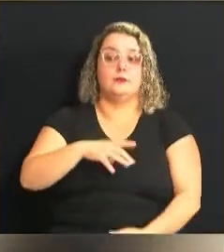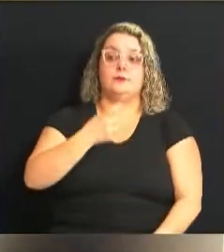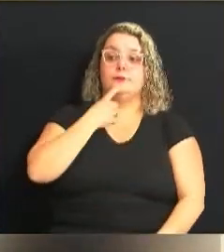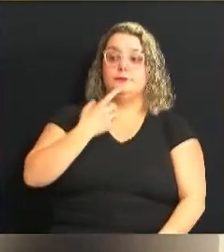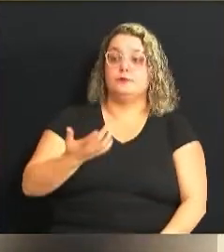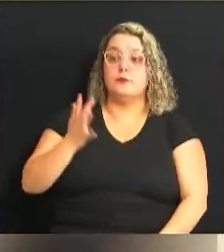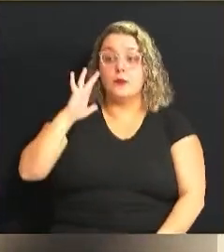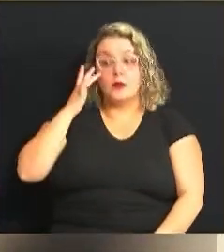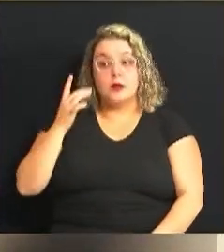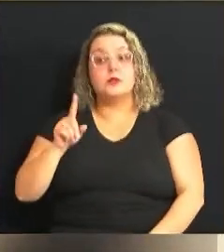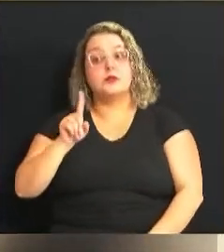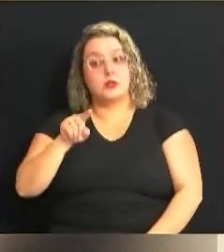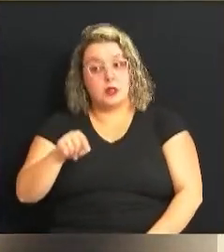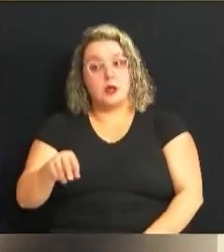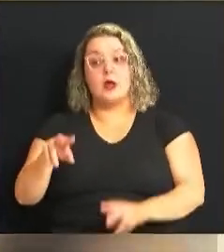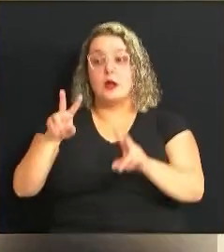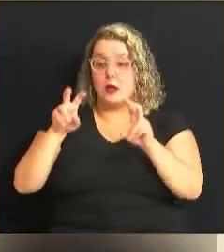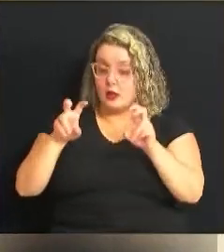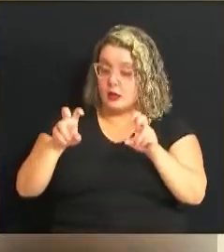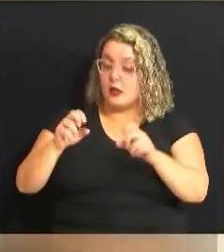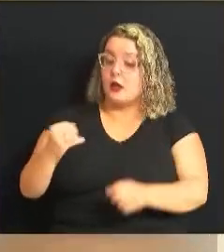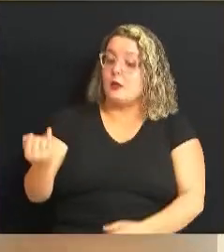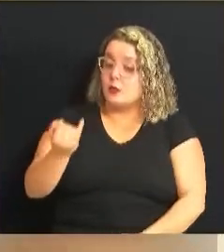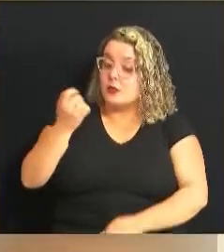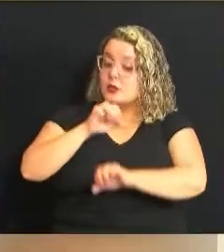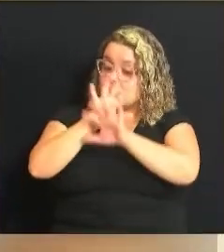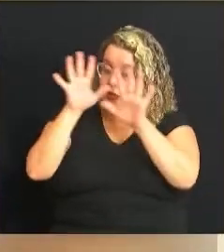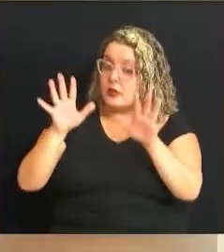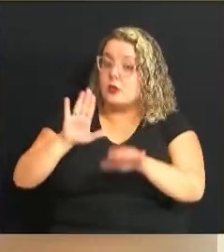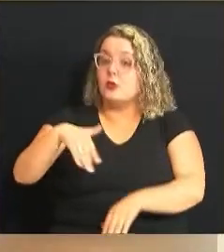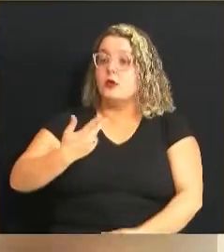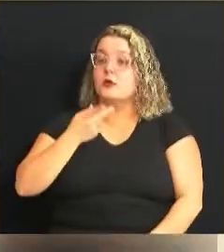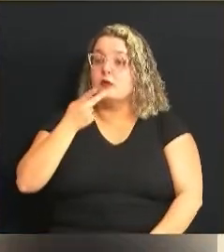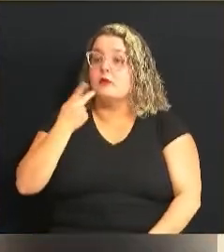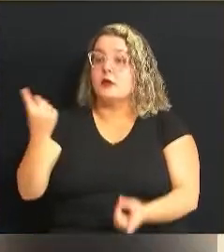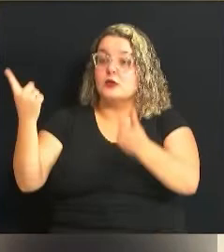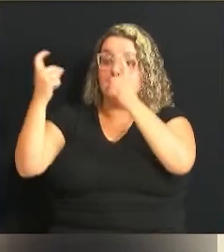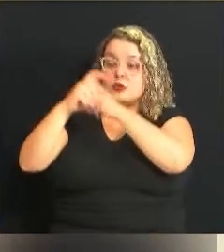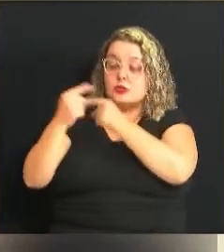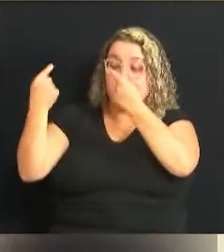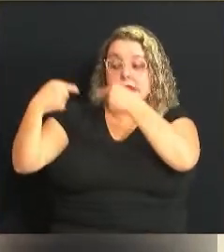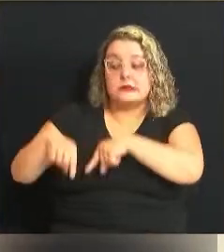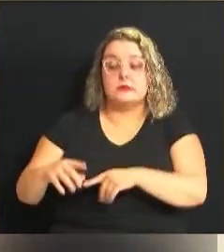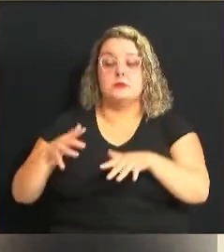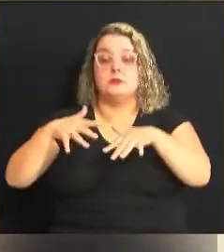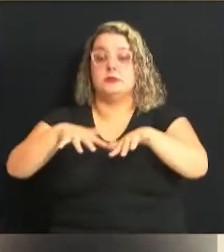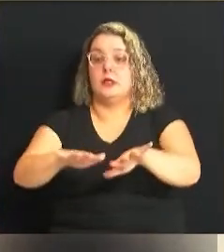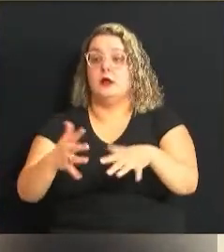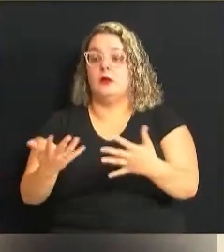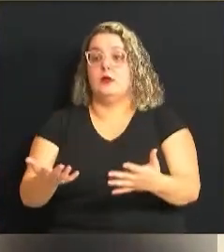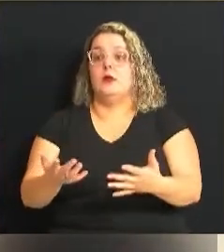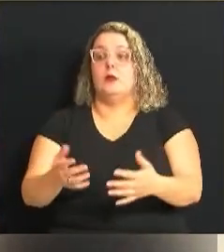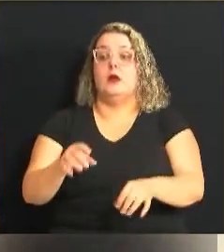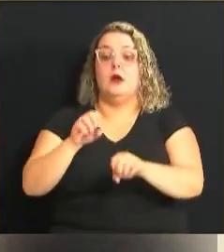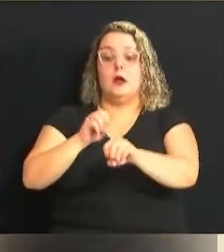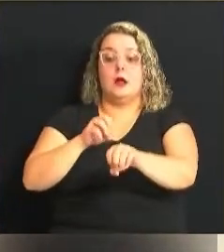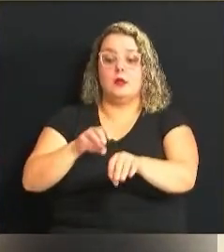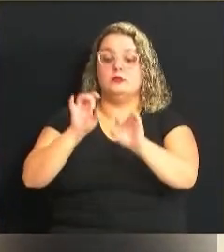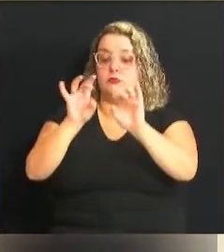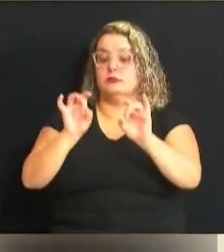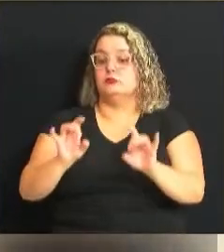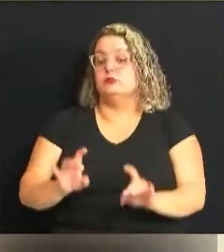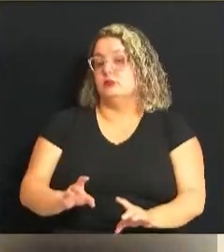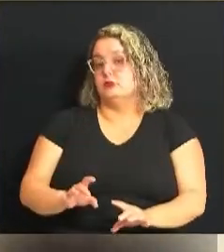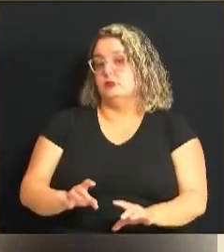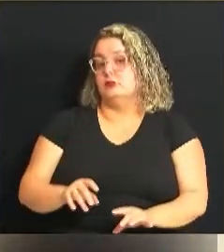do município. Acho que essa questão é importante deixar claro por quê. Quando a gente vai falar dos desafios da inclusão, a educação especial